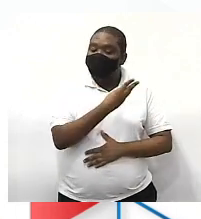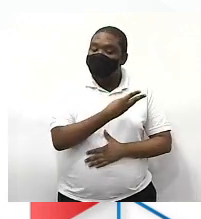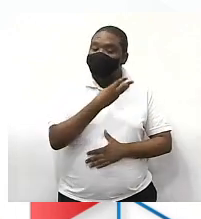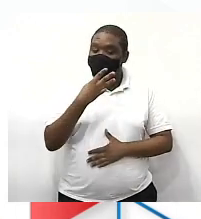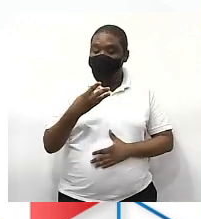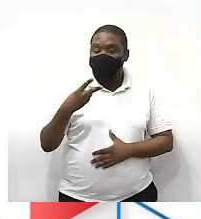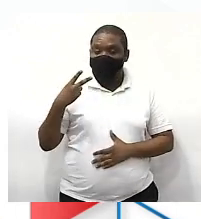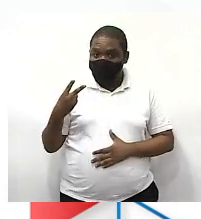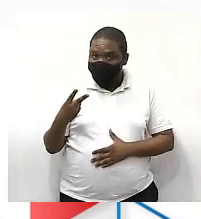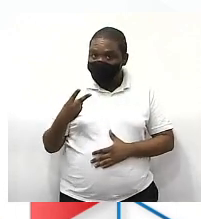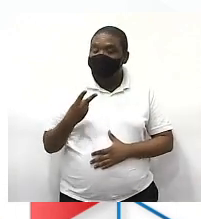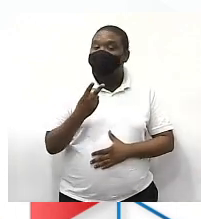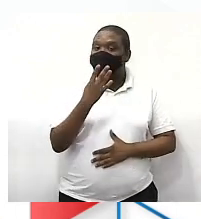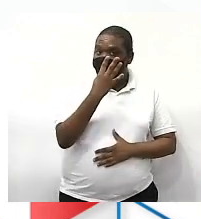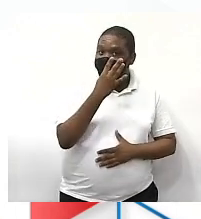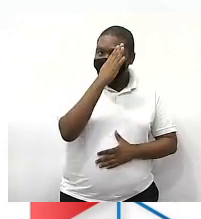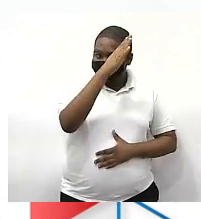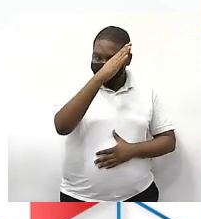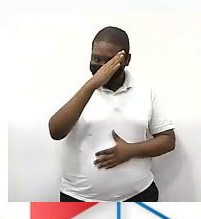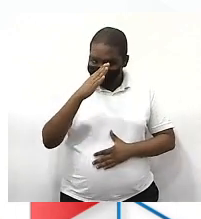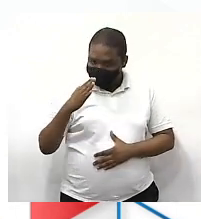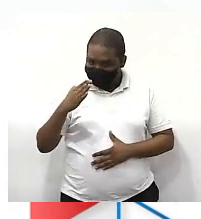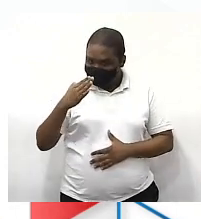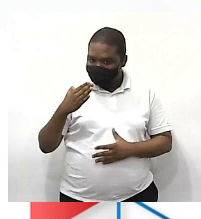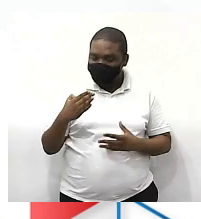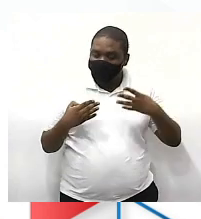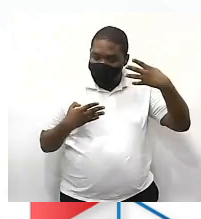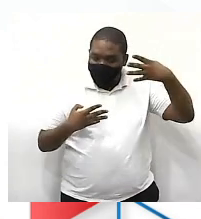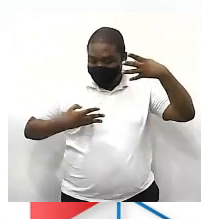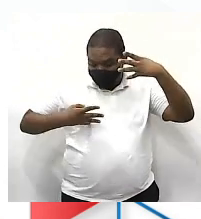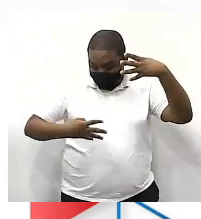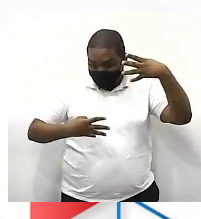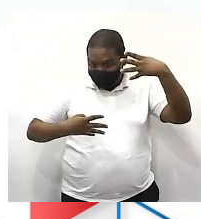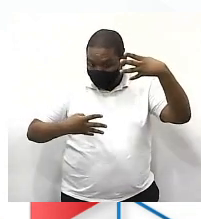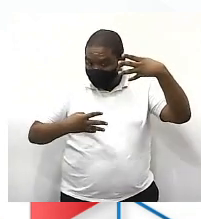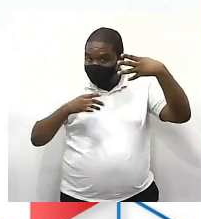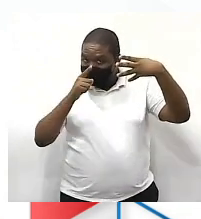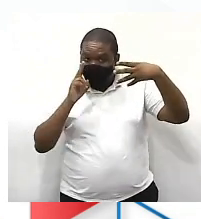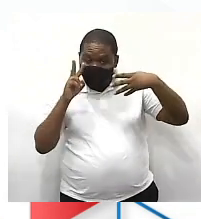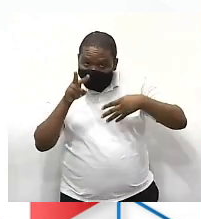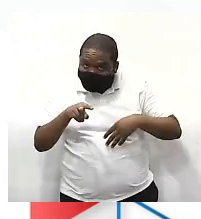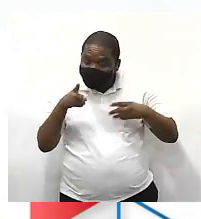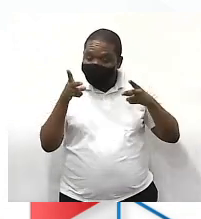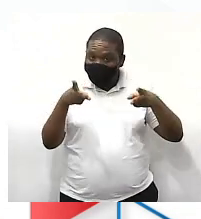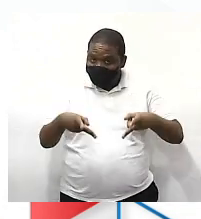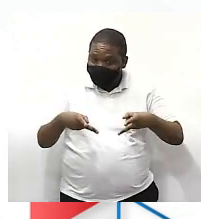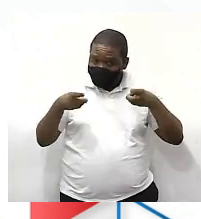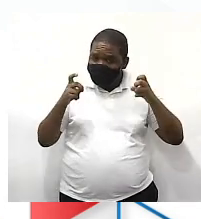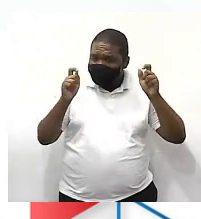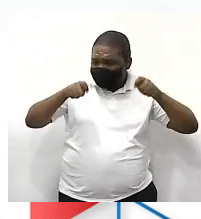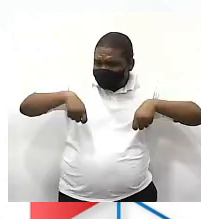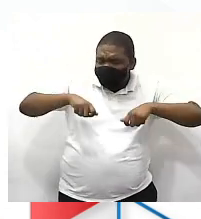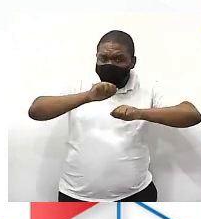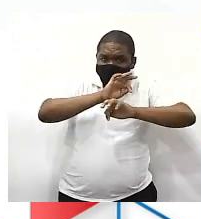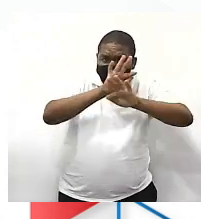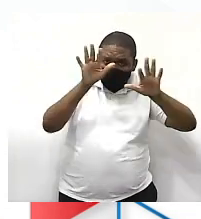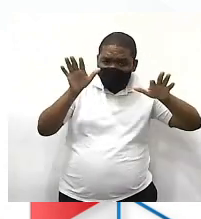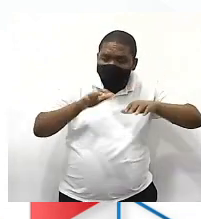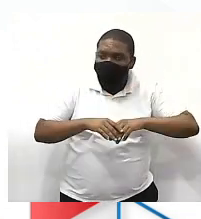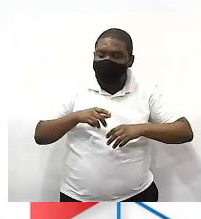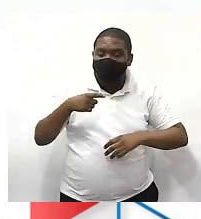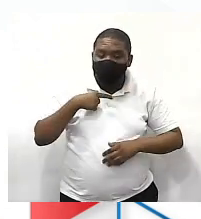342, esse 4 ocupa uma outra posição e aí você vai olhar e vai percebê-lo claramente. Quando eu